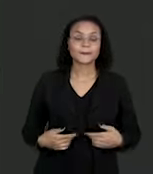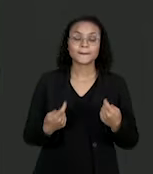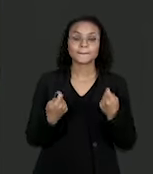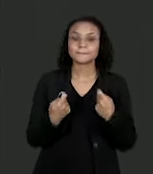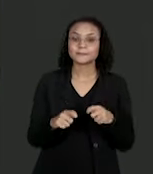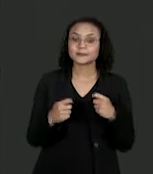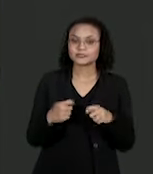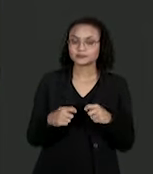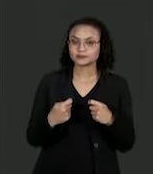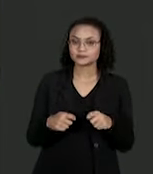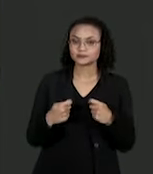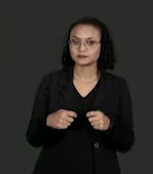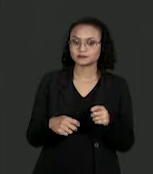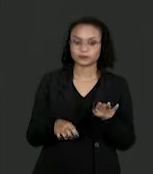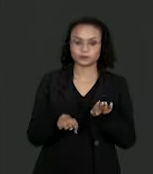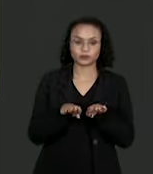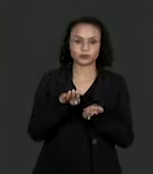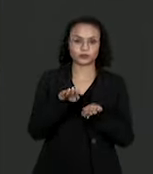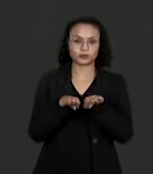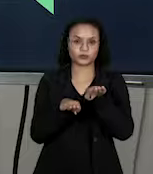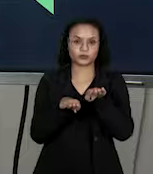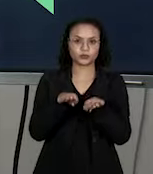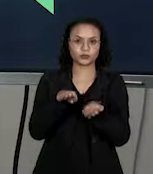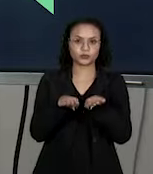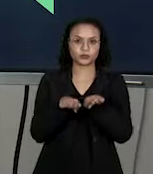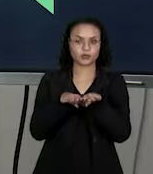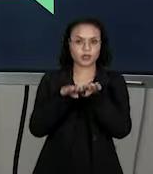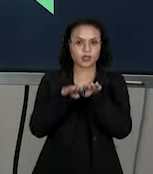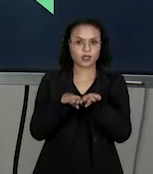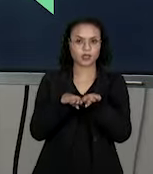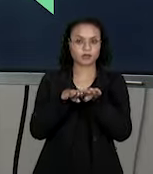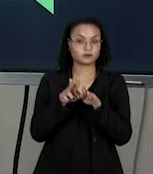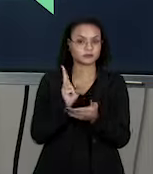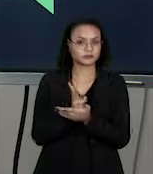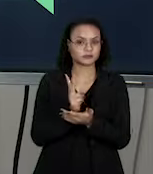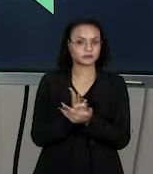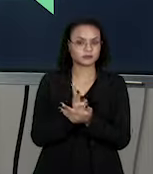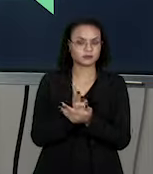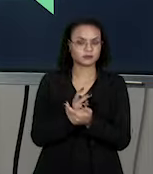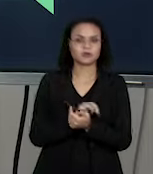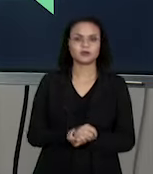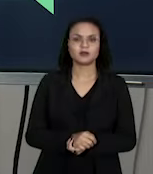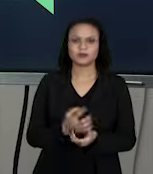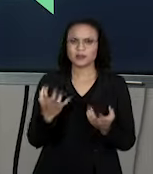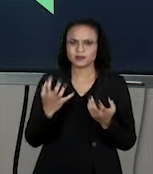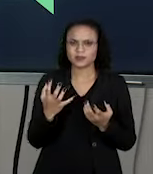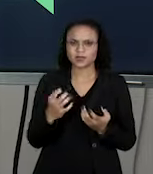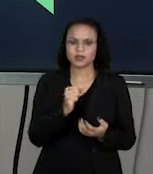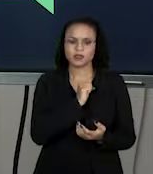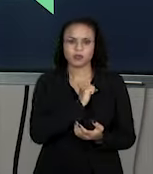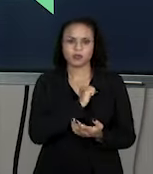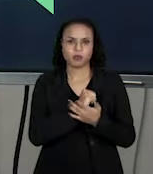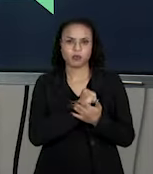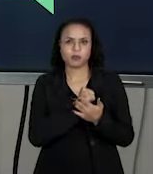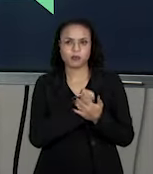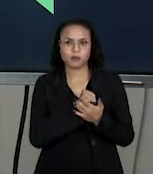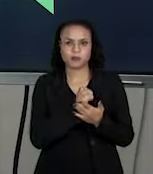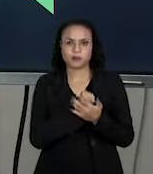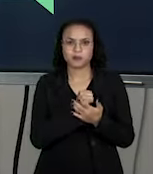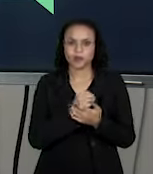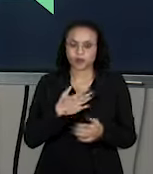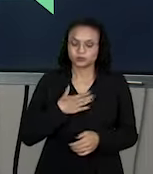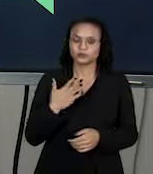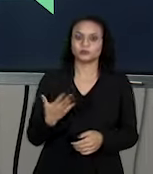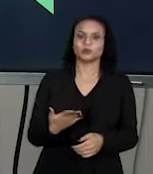precisa se manter em equilíbrio. Você não vai querer ficar levando susto e ficar com esse comportamento, né, de coração acelerado, de boca